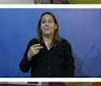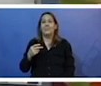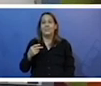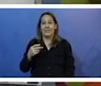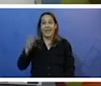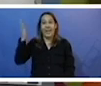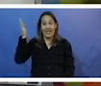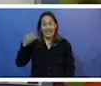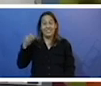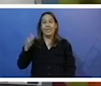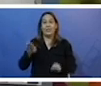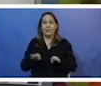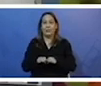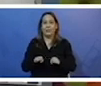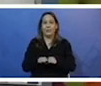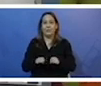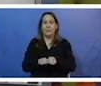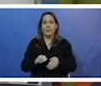agudo no A.